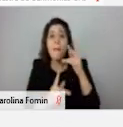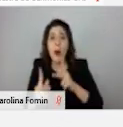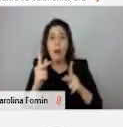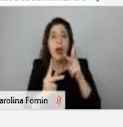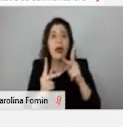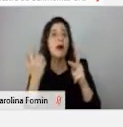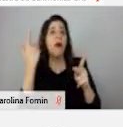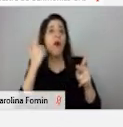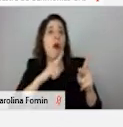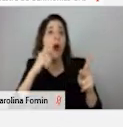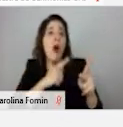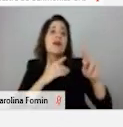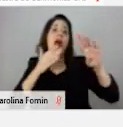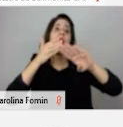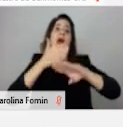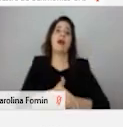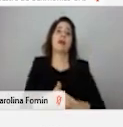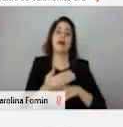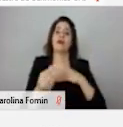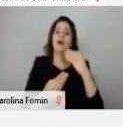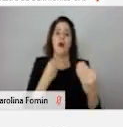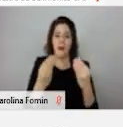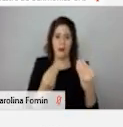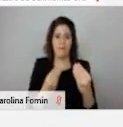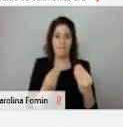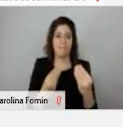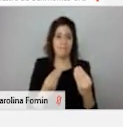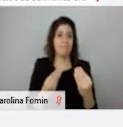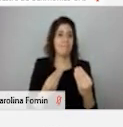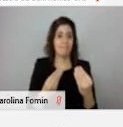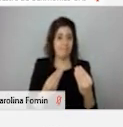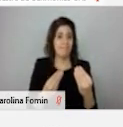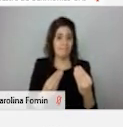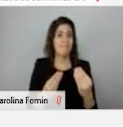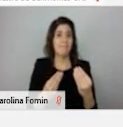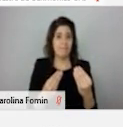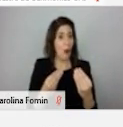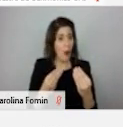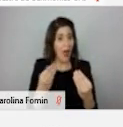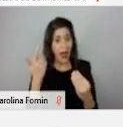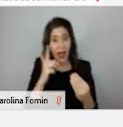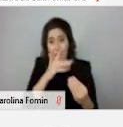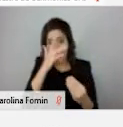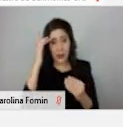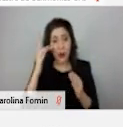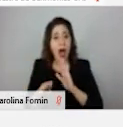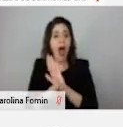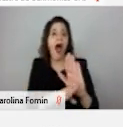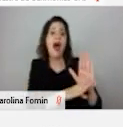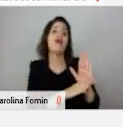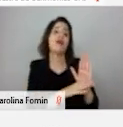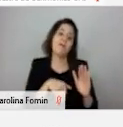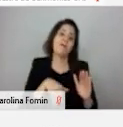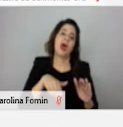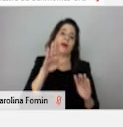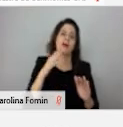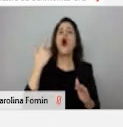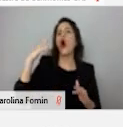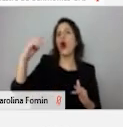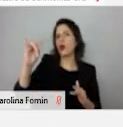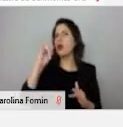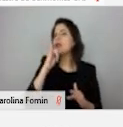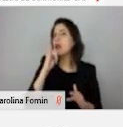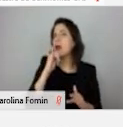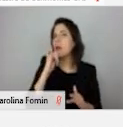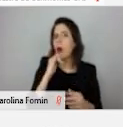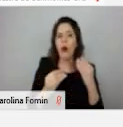a essas tecnologias realmente deve fazer diferença na vida das pessoas. Vou dar um outro exemplo aqui também que significa uma